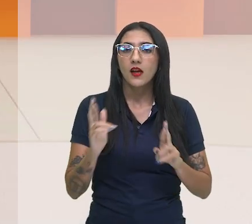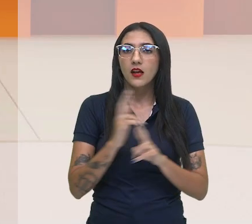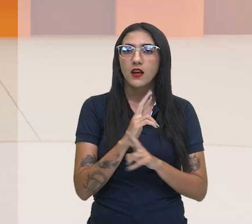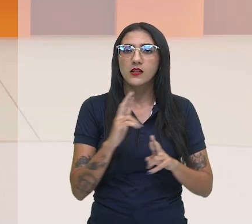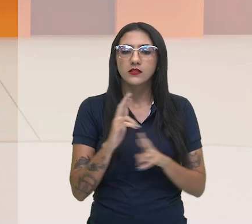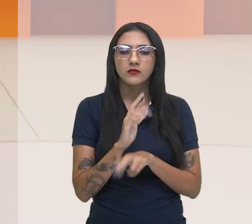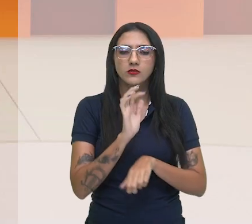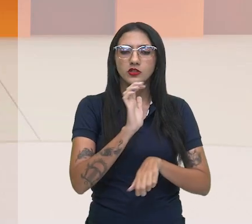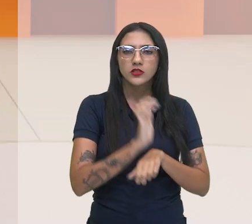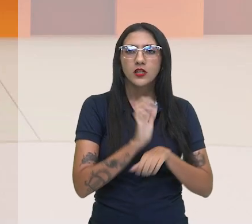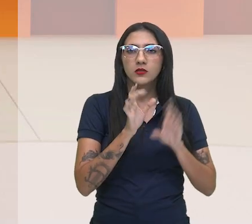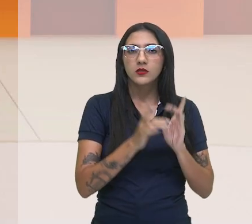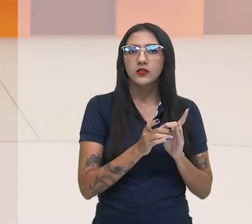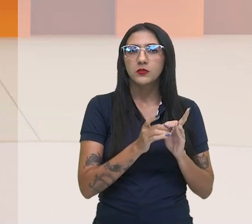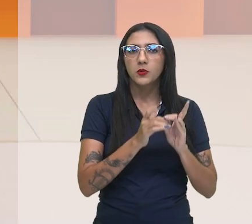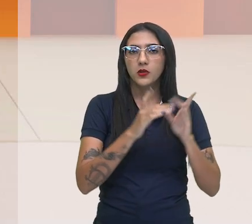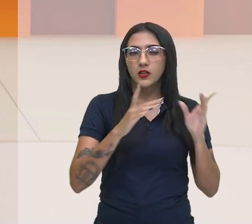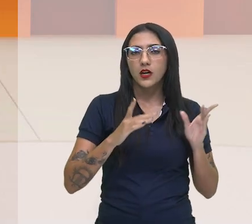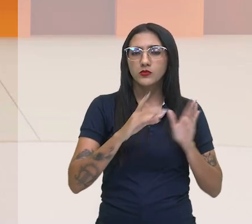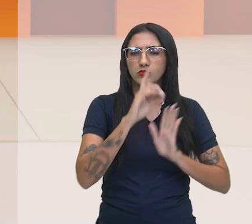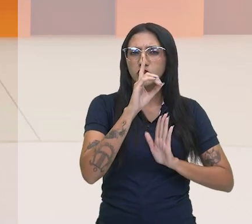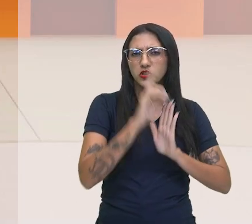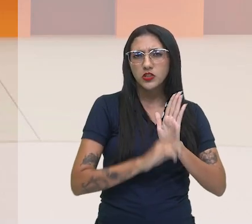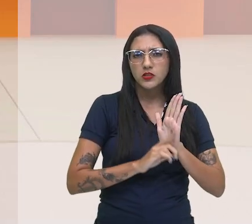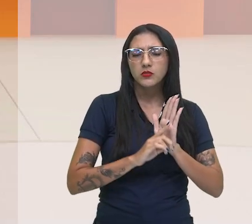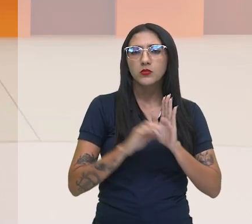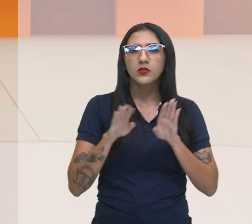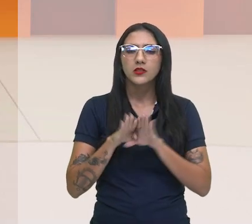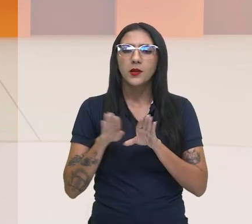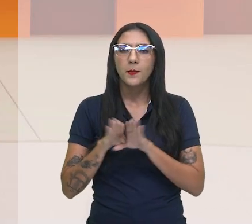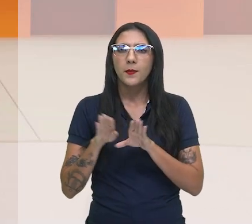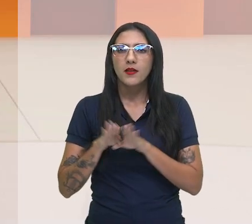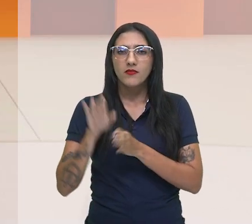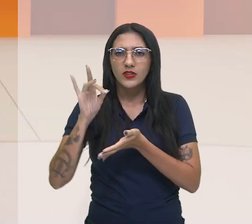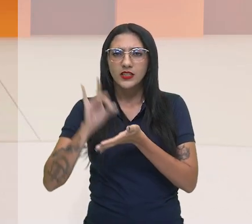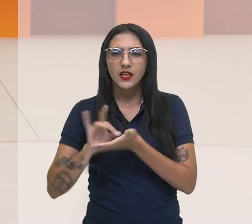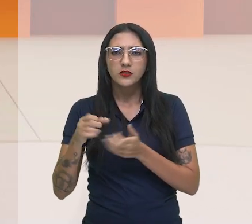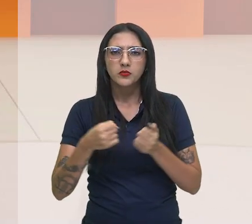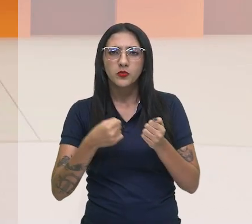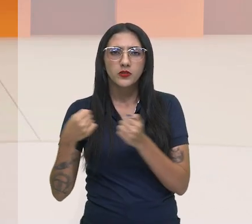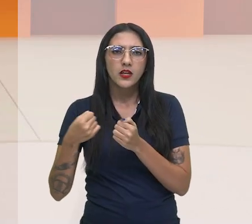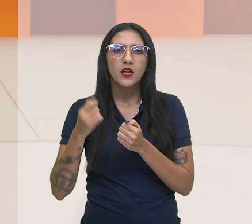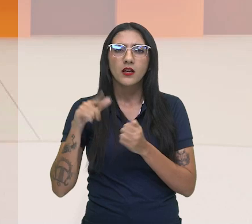o Estado democrático de direito e a legitimidade do poder, ela é